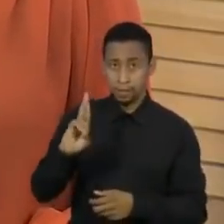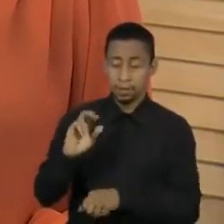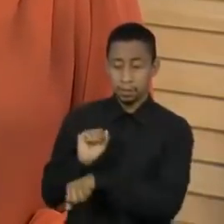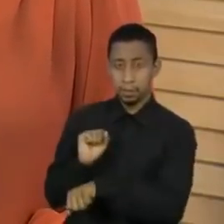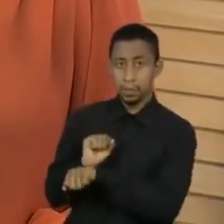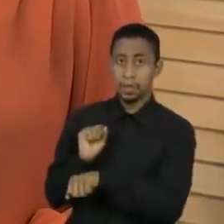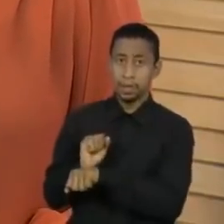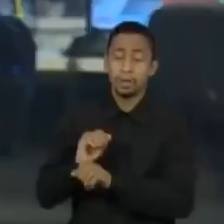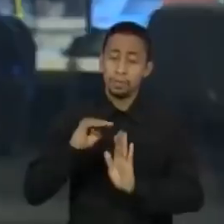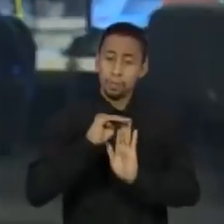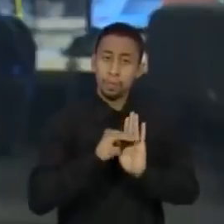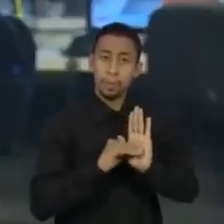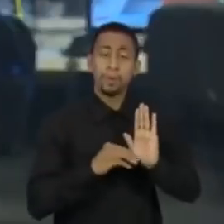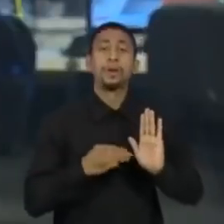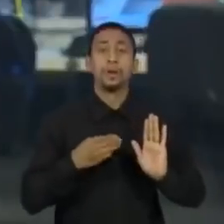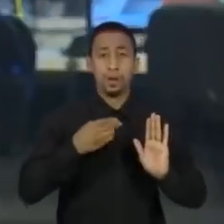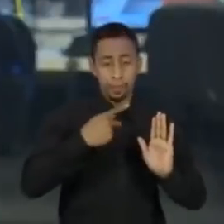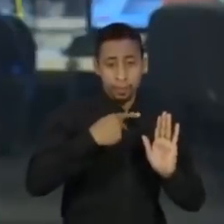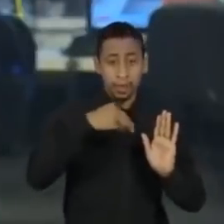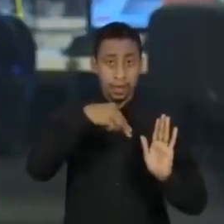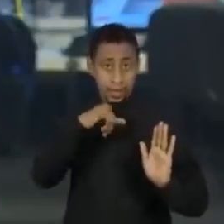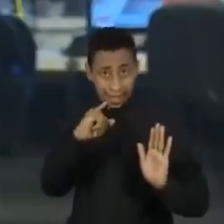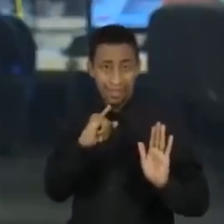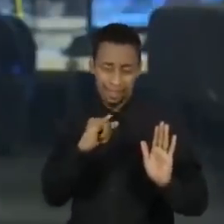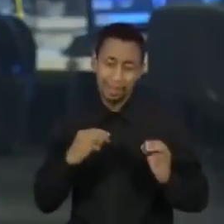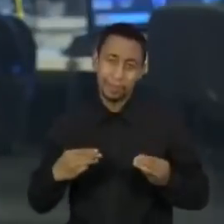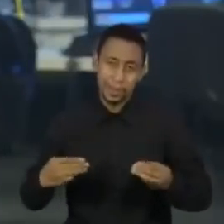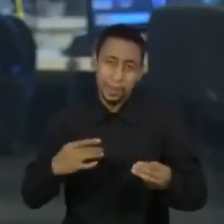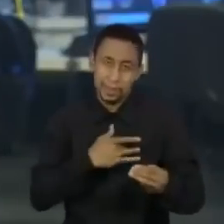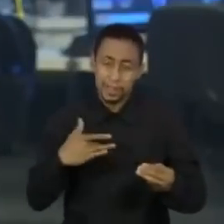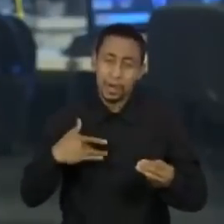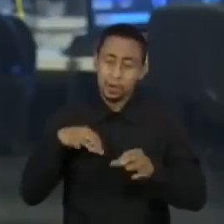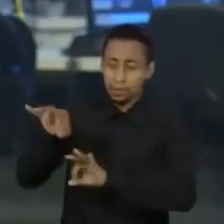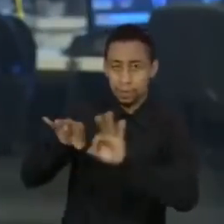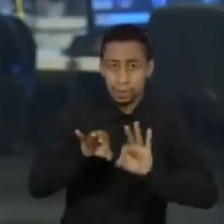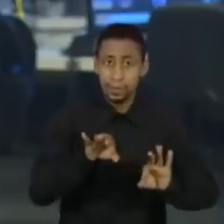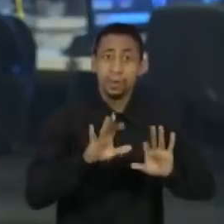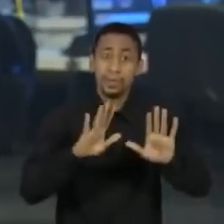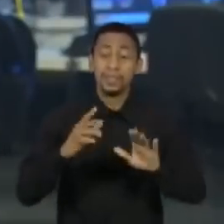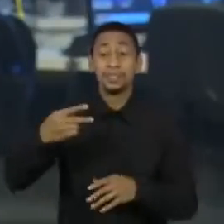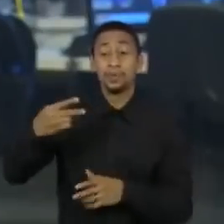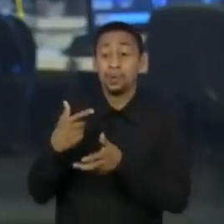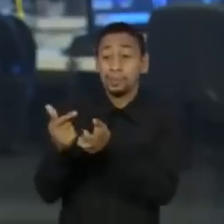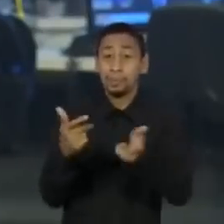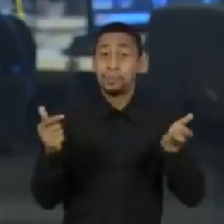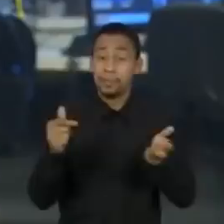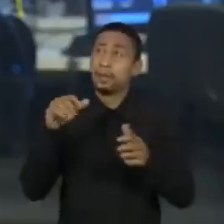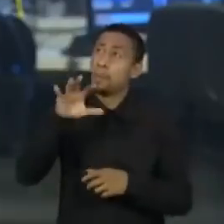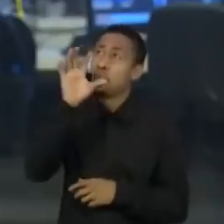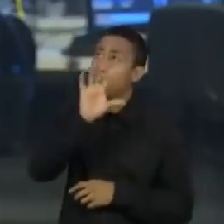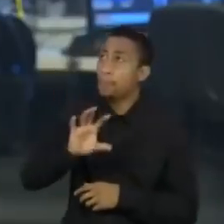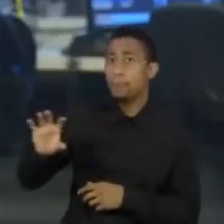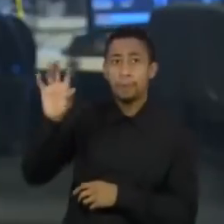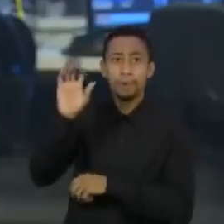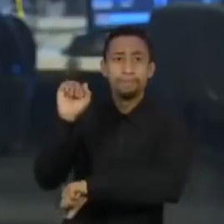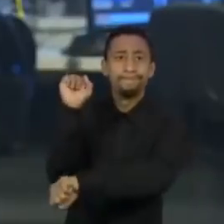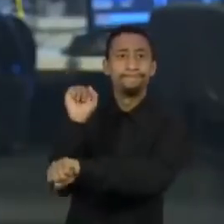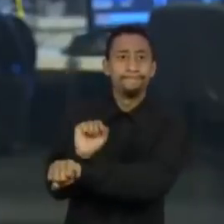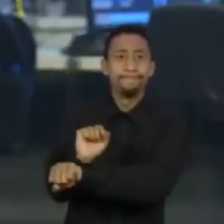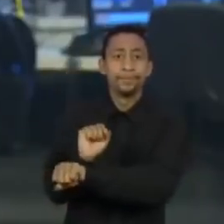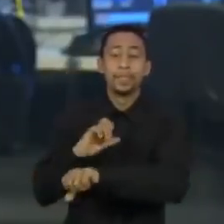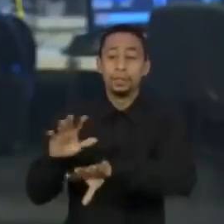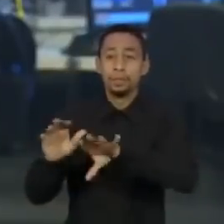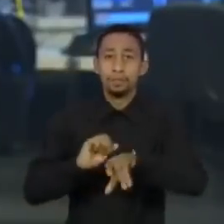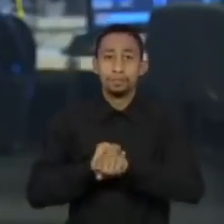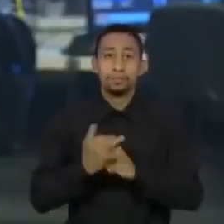do cronograma do Ministério da Saúde Enquanto isso a segunda dose está paralisado em diversas cidades os números da pandemia